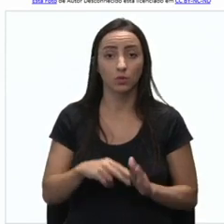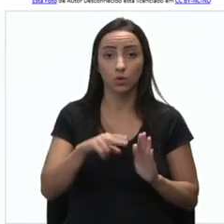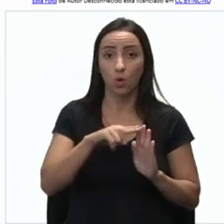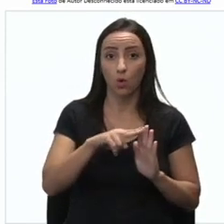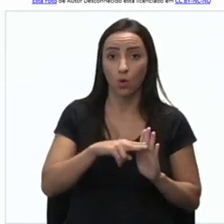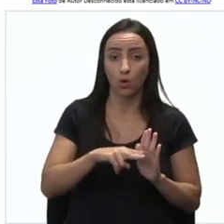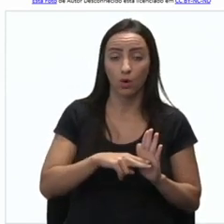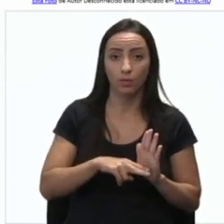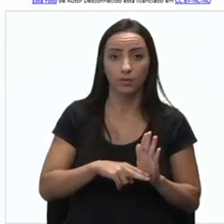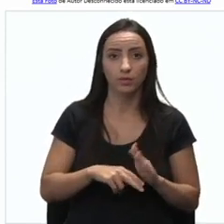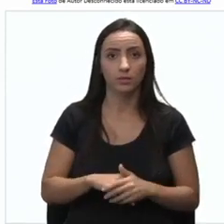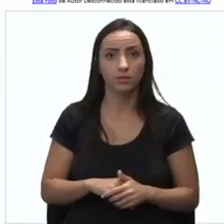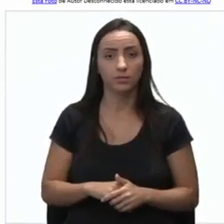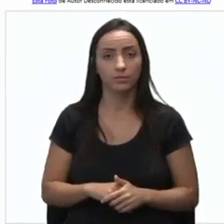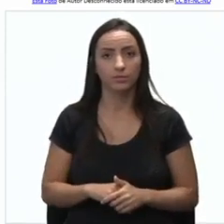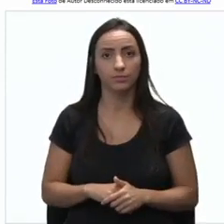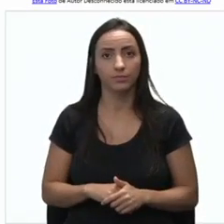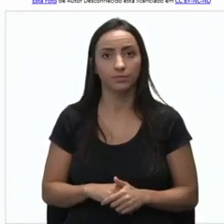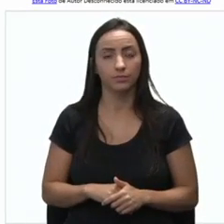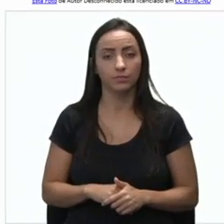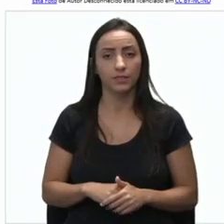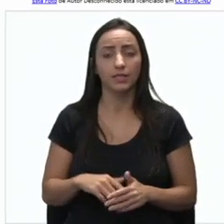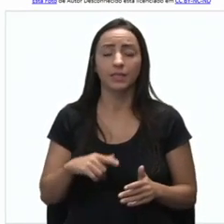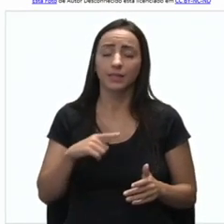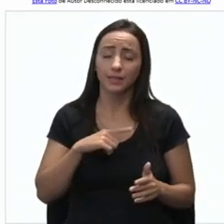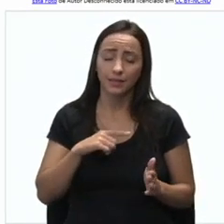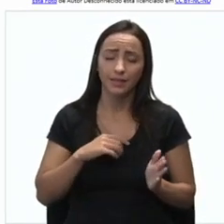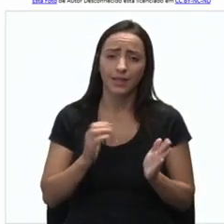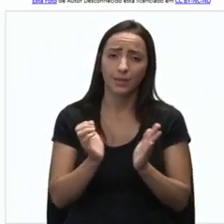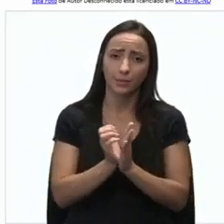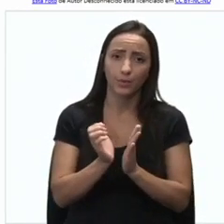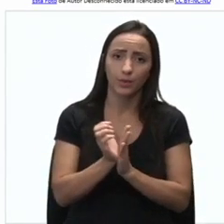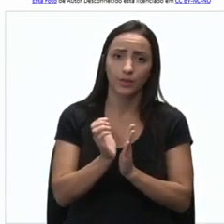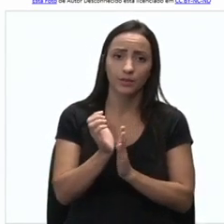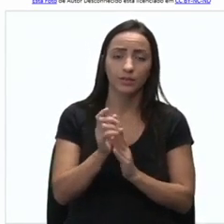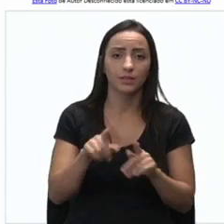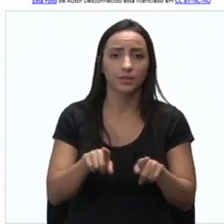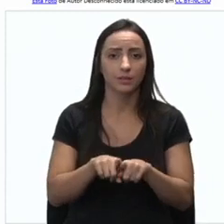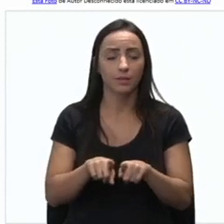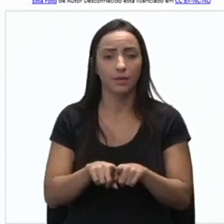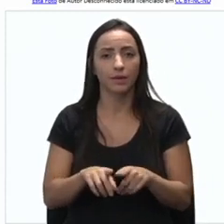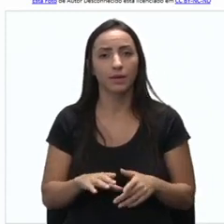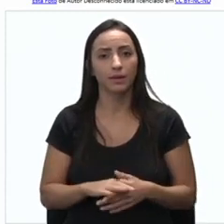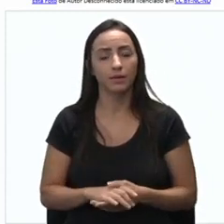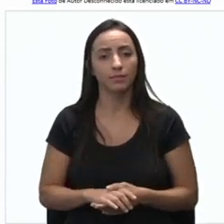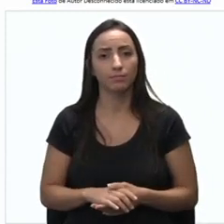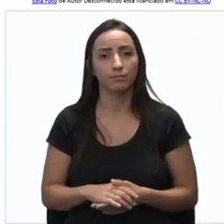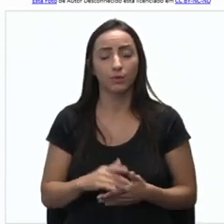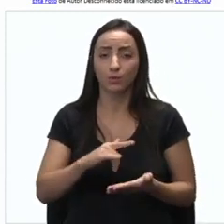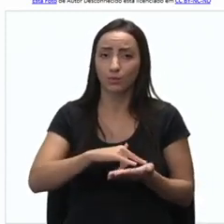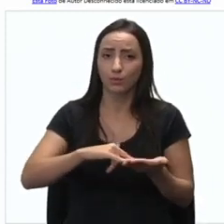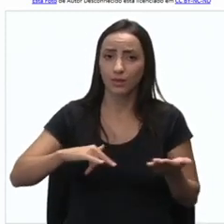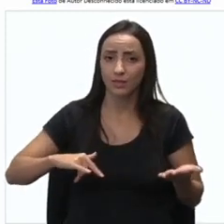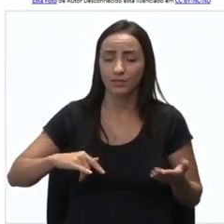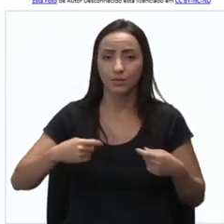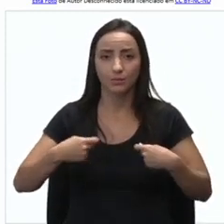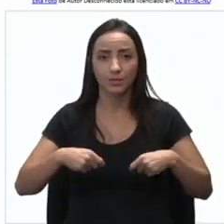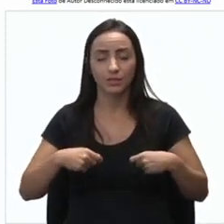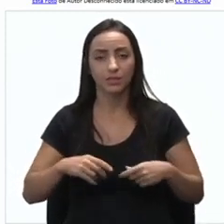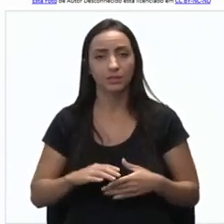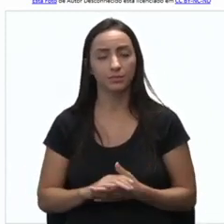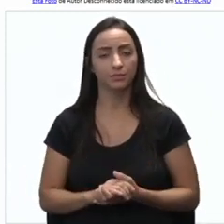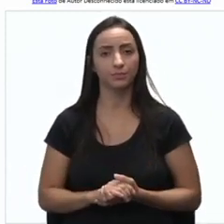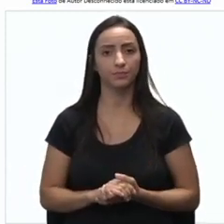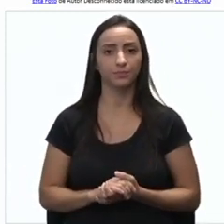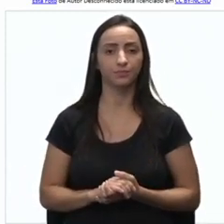normas, tem a questão da burocracia também, né, da documentação toda, né?